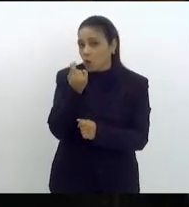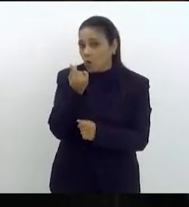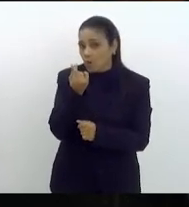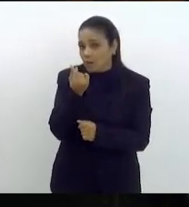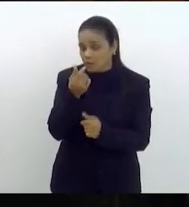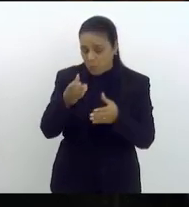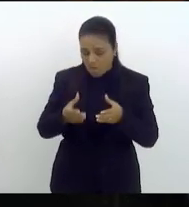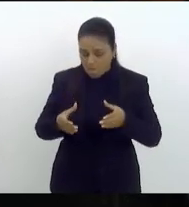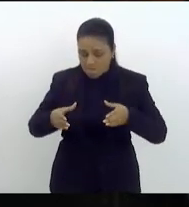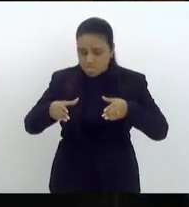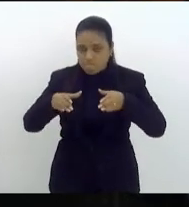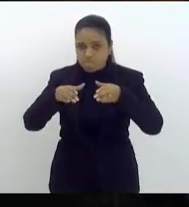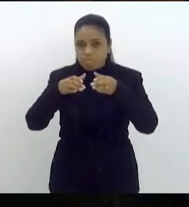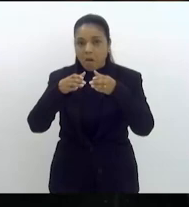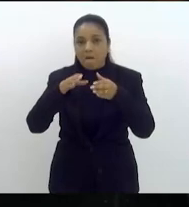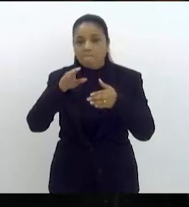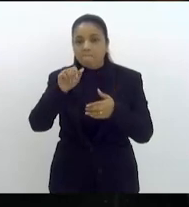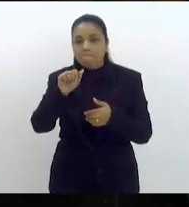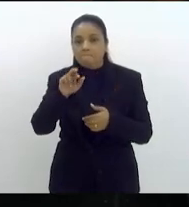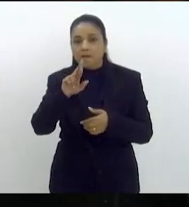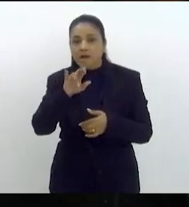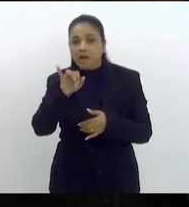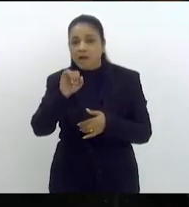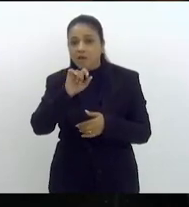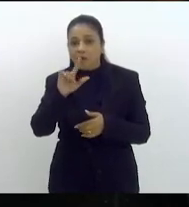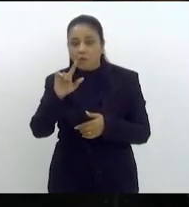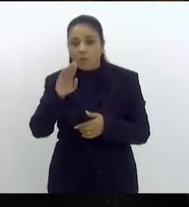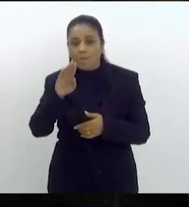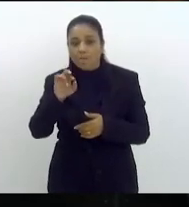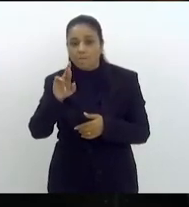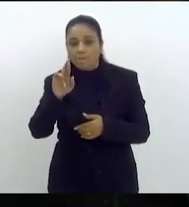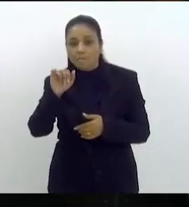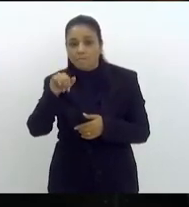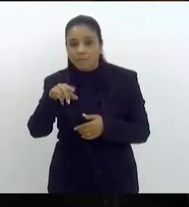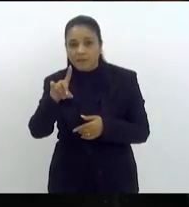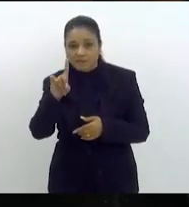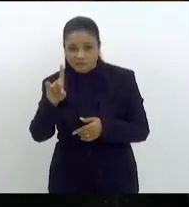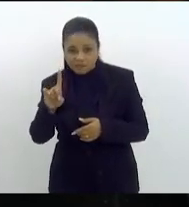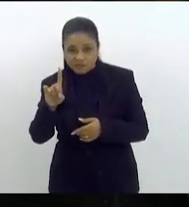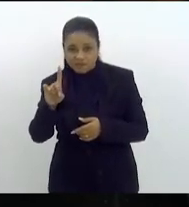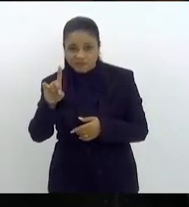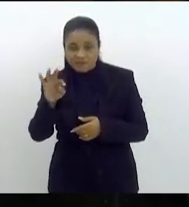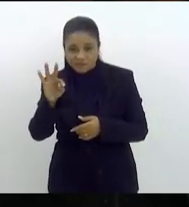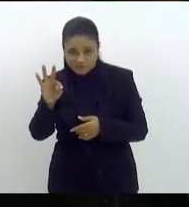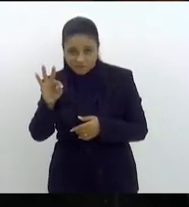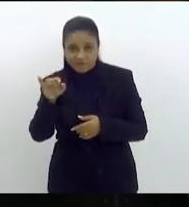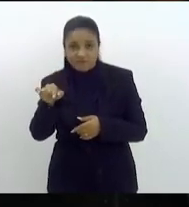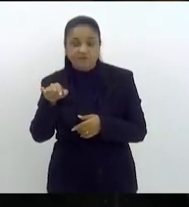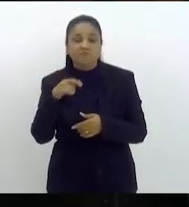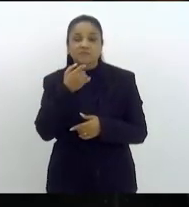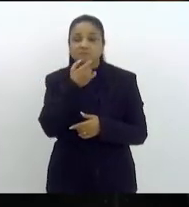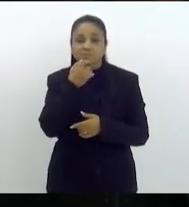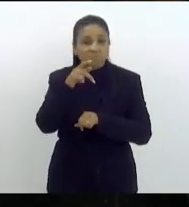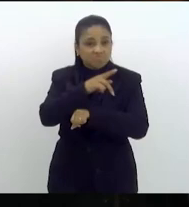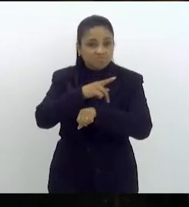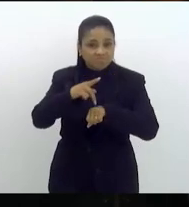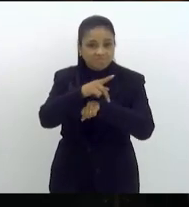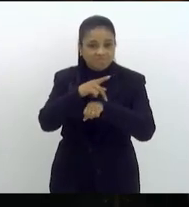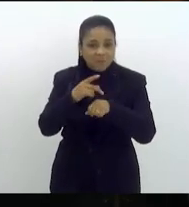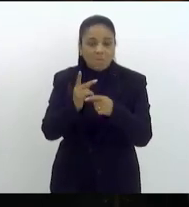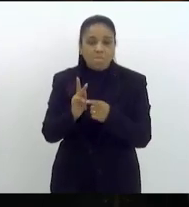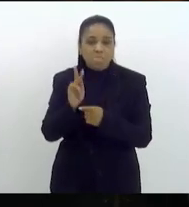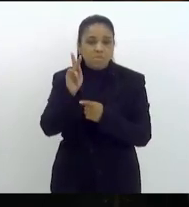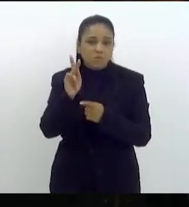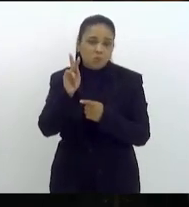barril Brant barrio Brant é um preço definido pela Inglaterra de praticamente petróleo que não transita